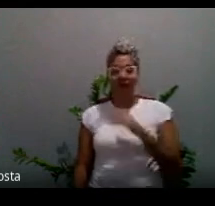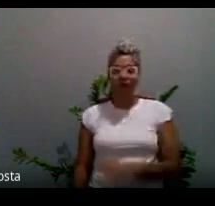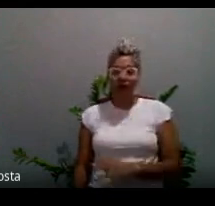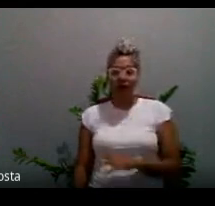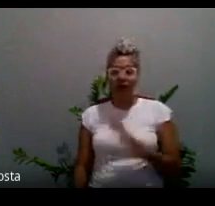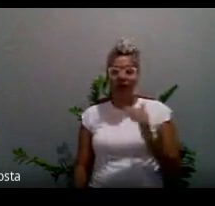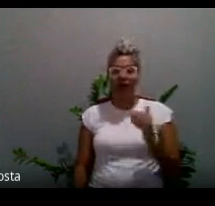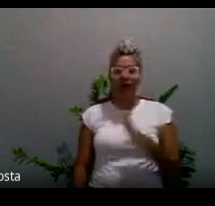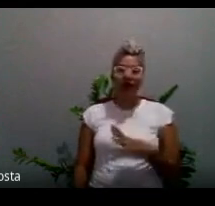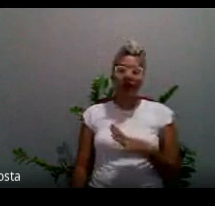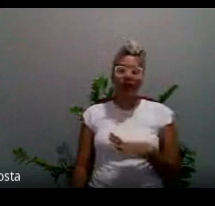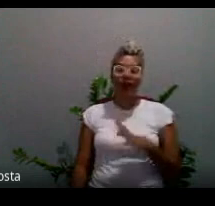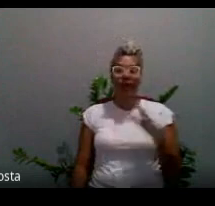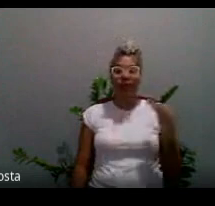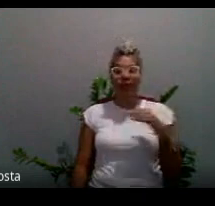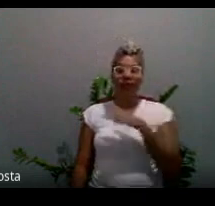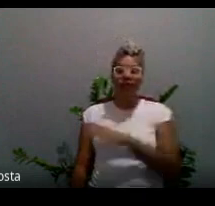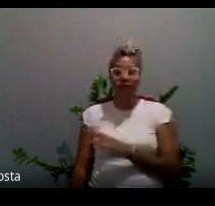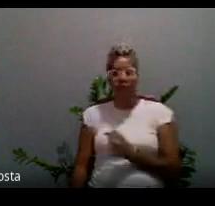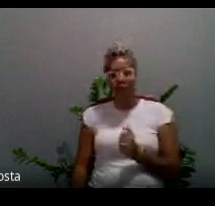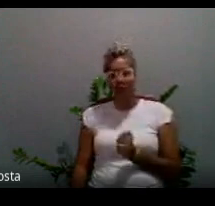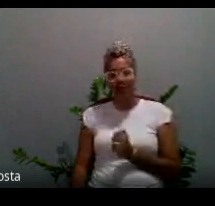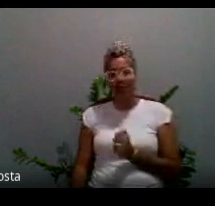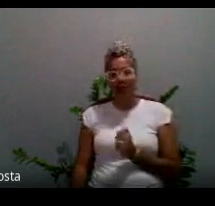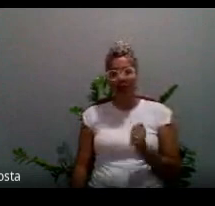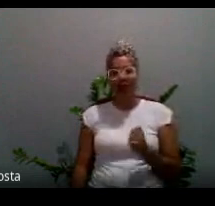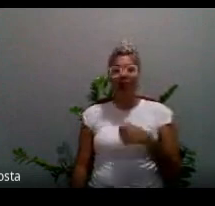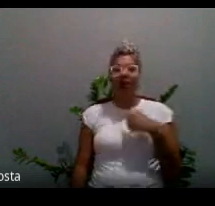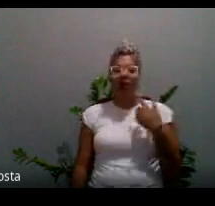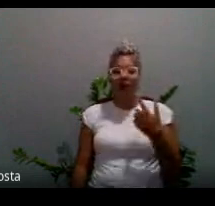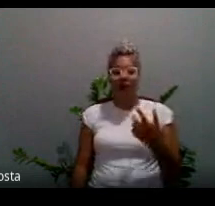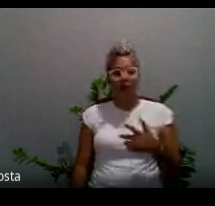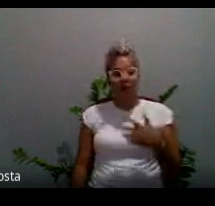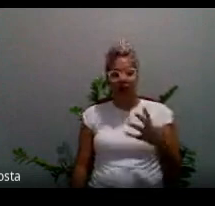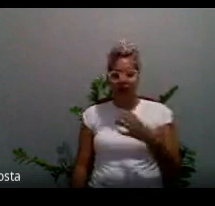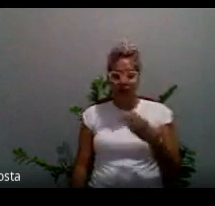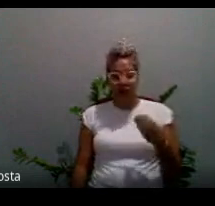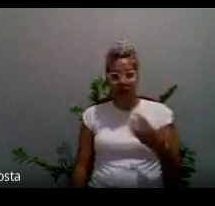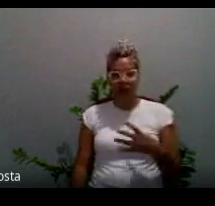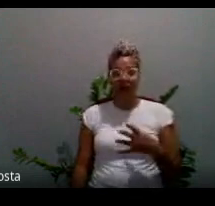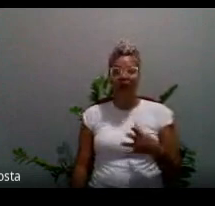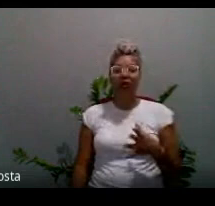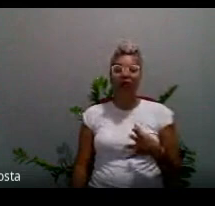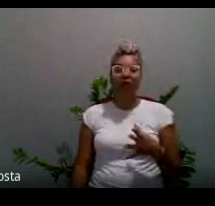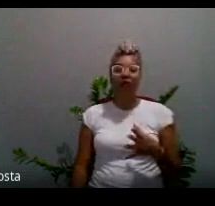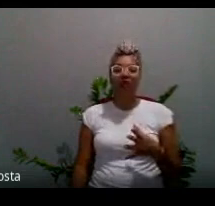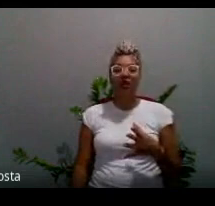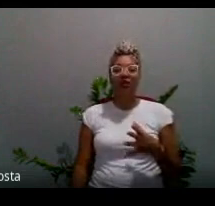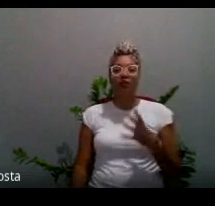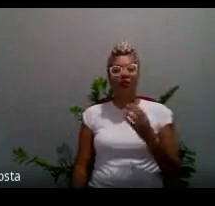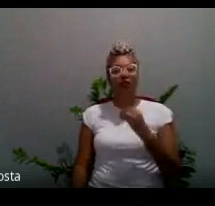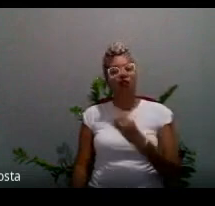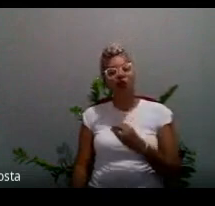o site, que a ideia principal é que a gente encaminhe essas pessoas para o site da UFRB, que elas tenham contato com o que está acontecendo na universidade